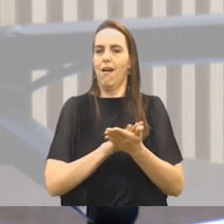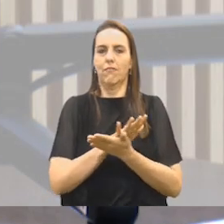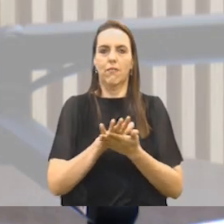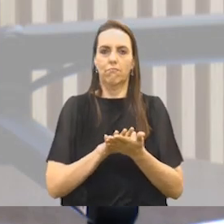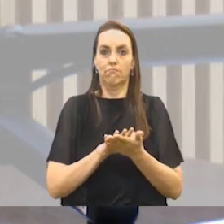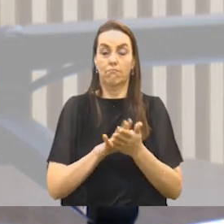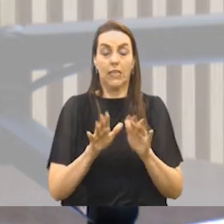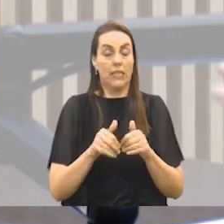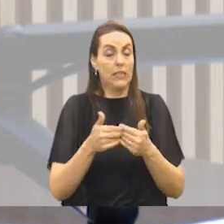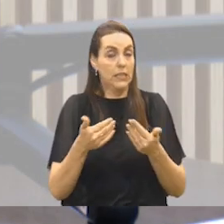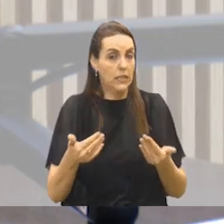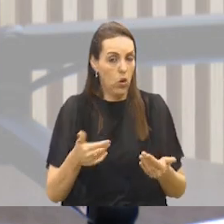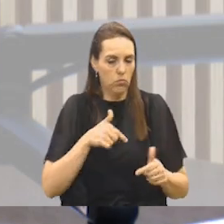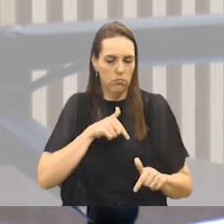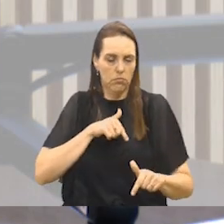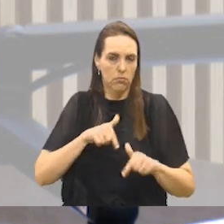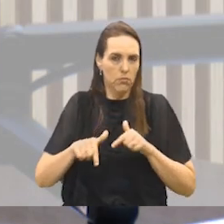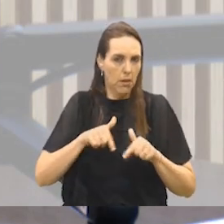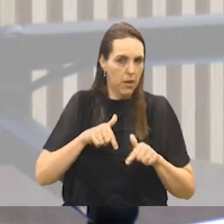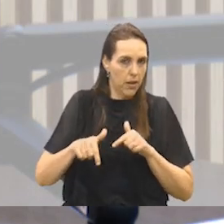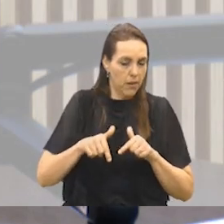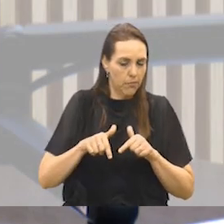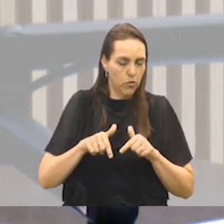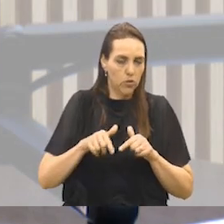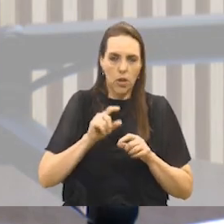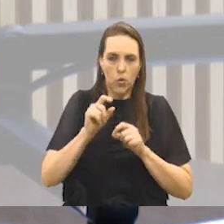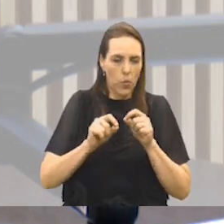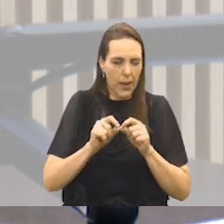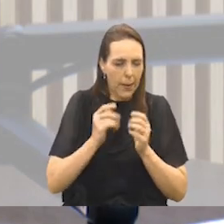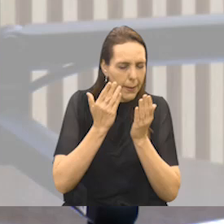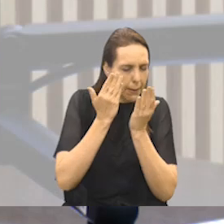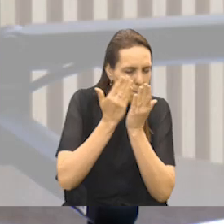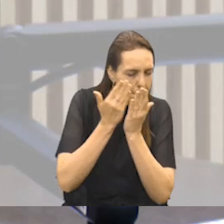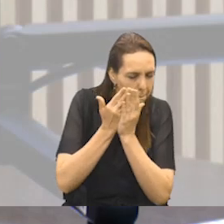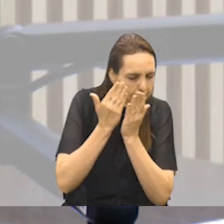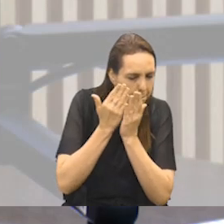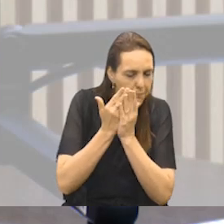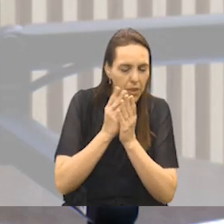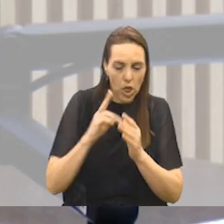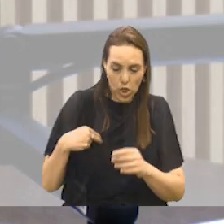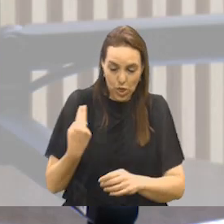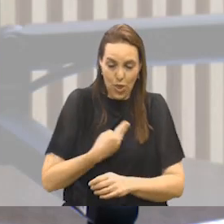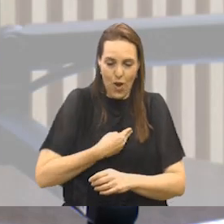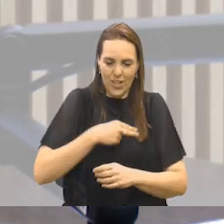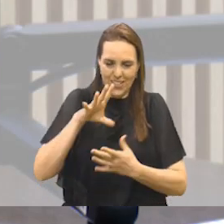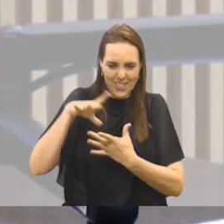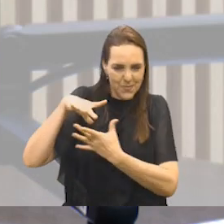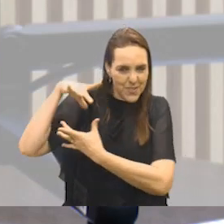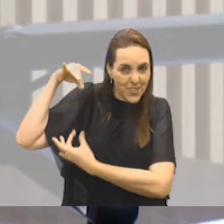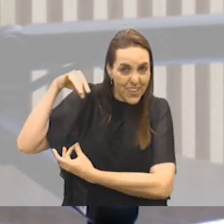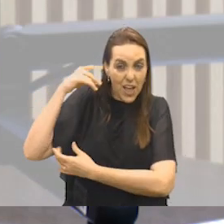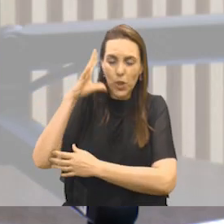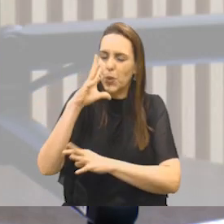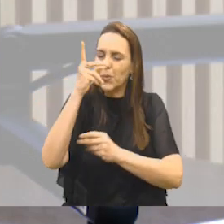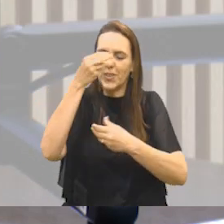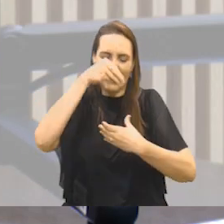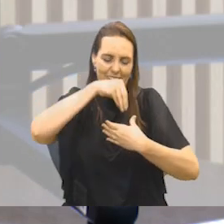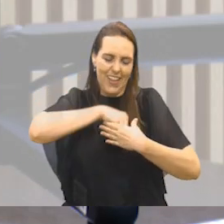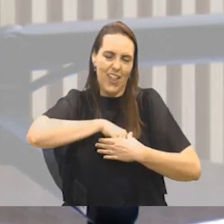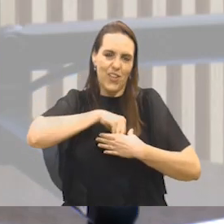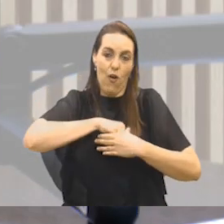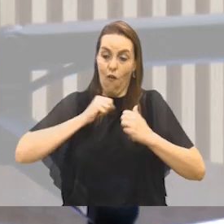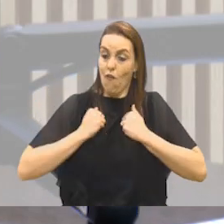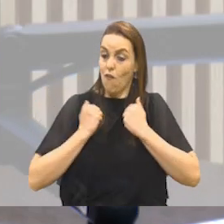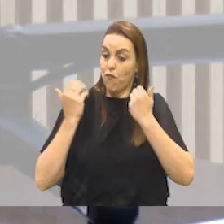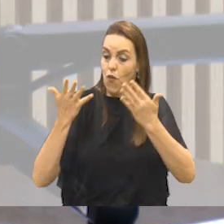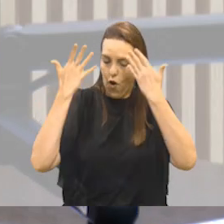de nada. E quando a gente trabalha a nossa espiritualidade, a gente entende que tudo vem de dentro. Que o